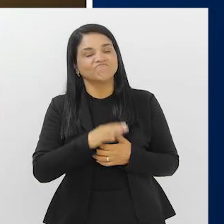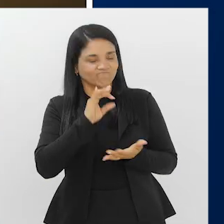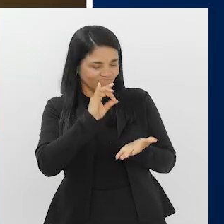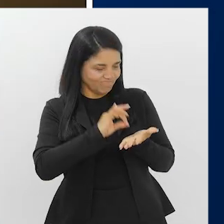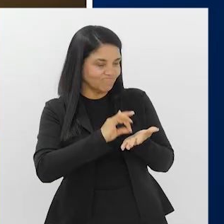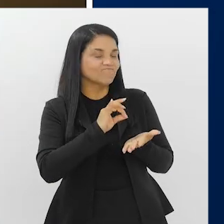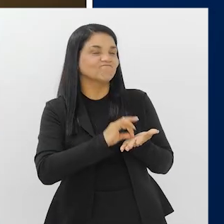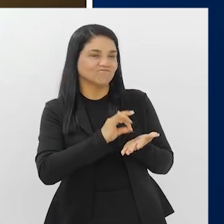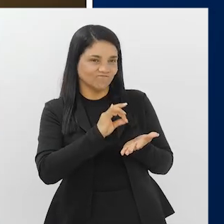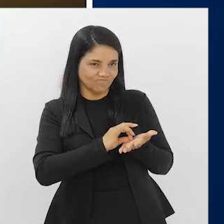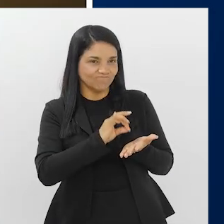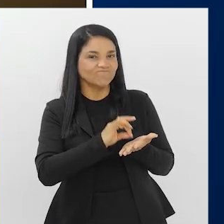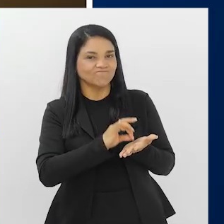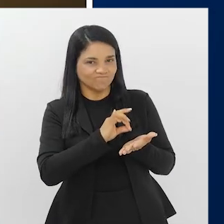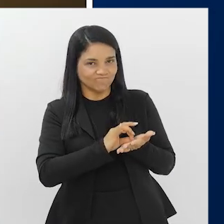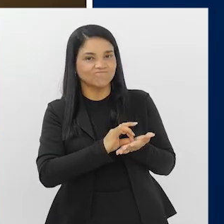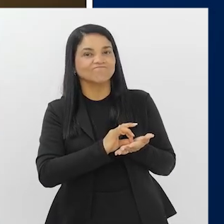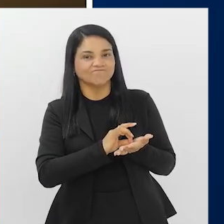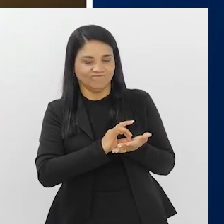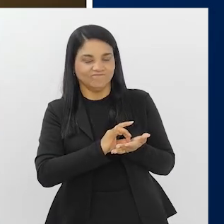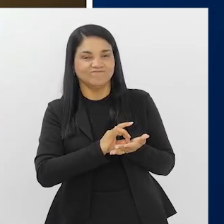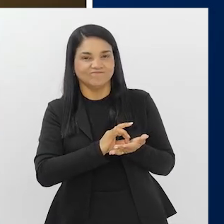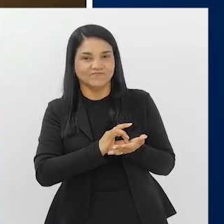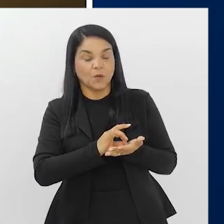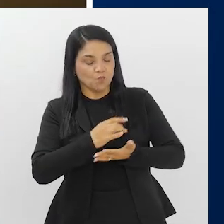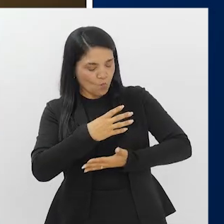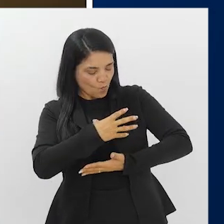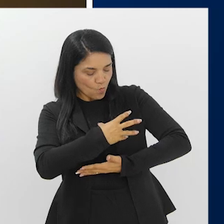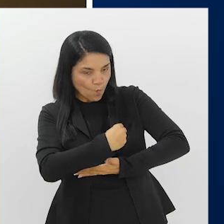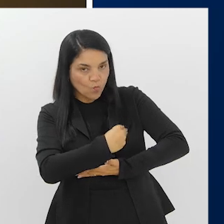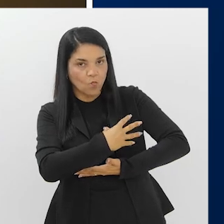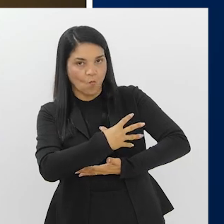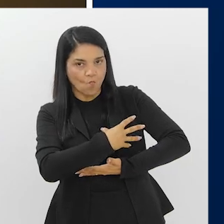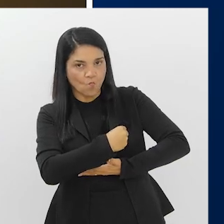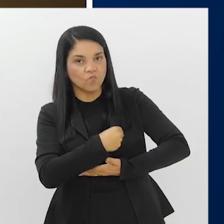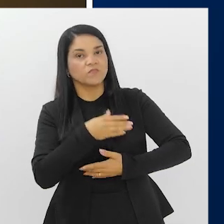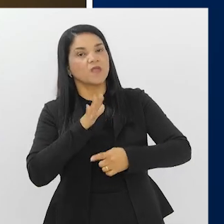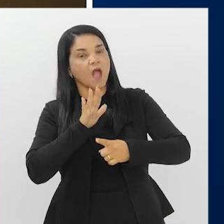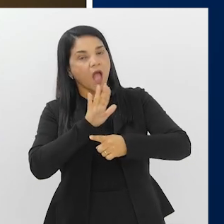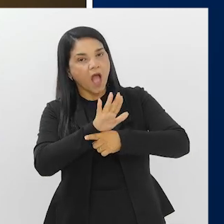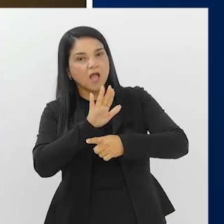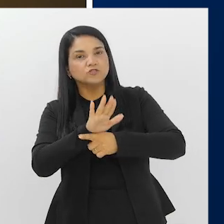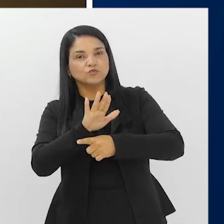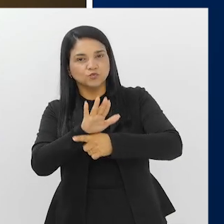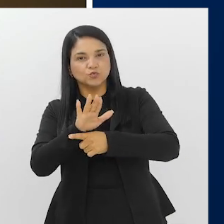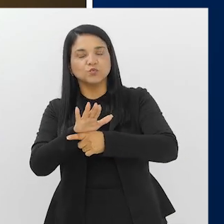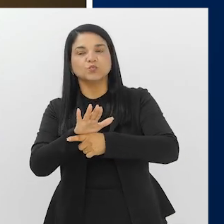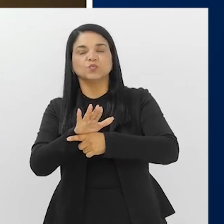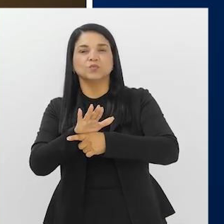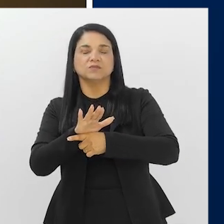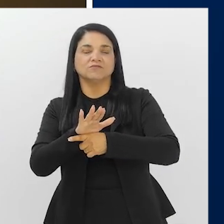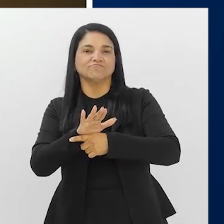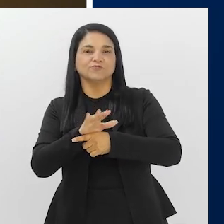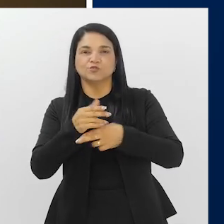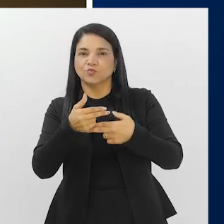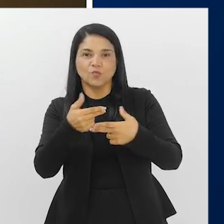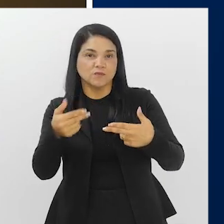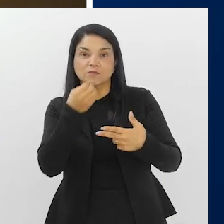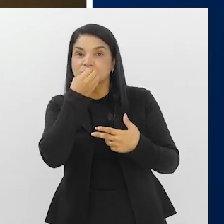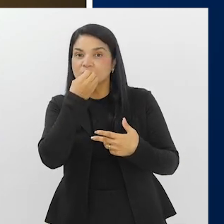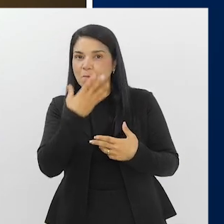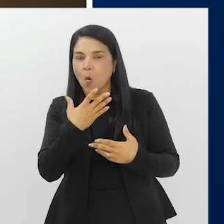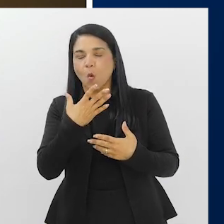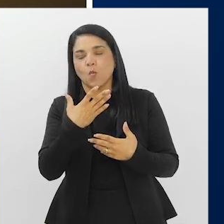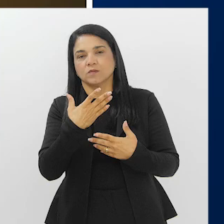Obrigada, mas isso realmente é completamente verdade. Influencia muito, assim, para a gente falar em benefício de